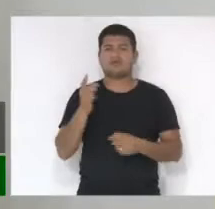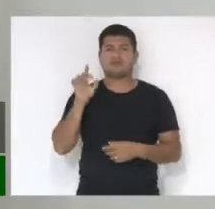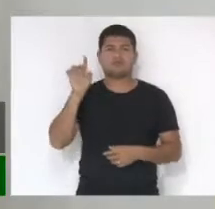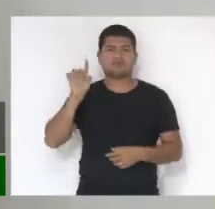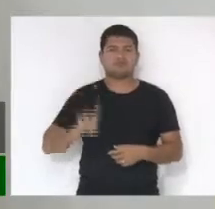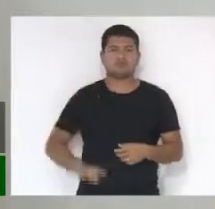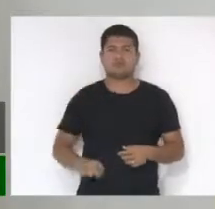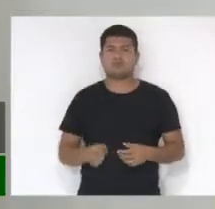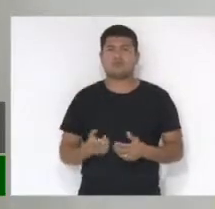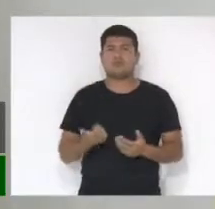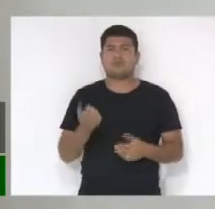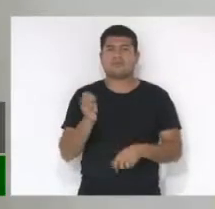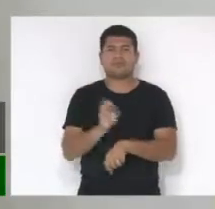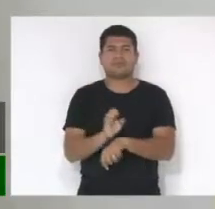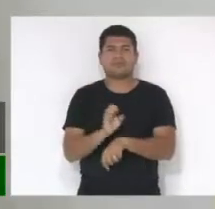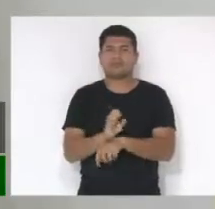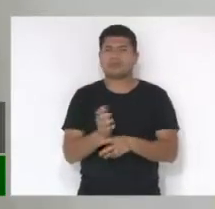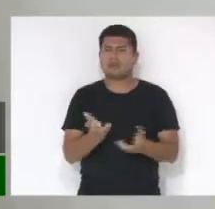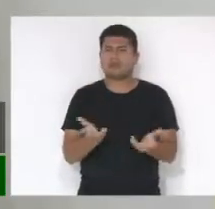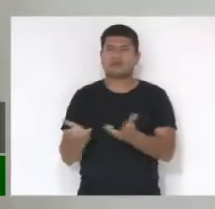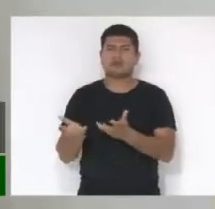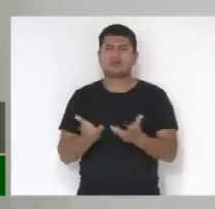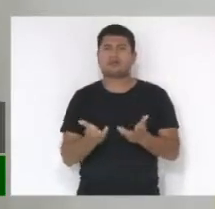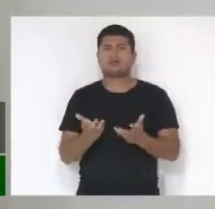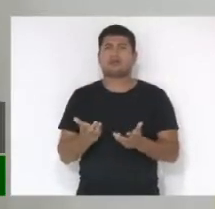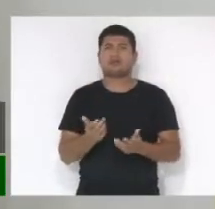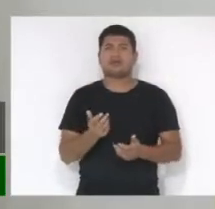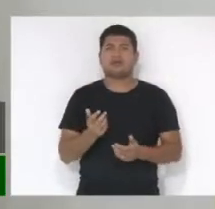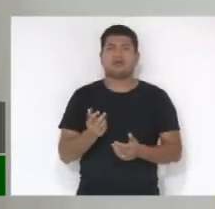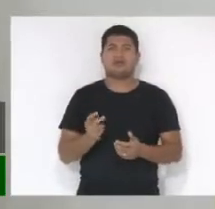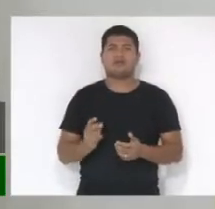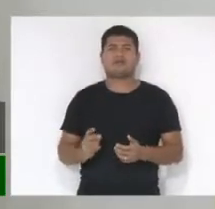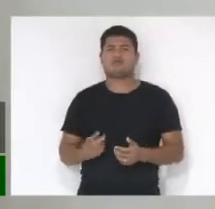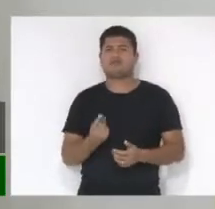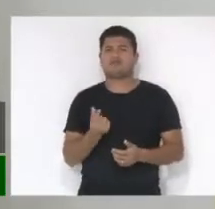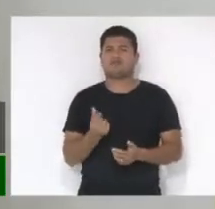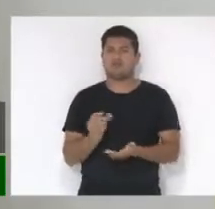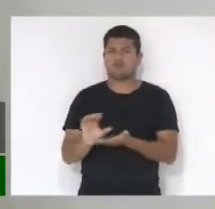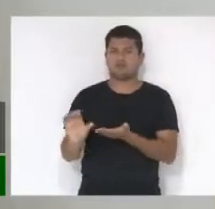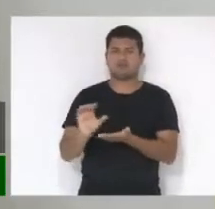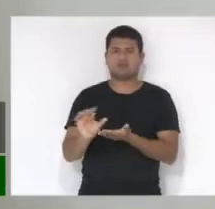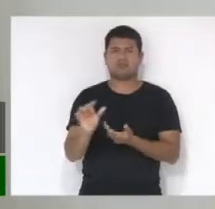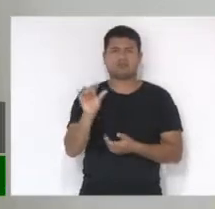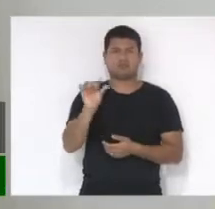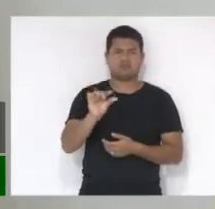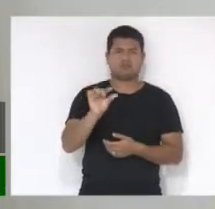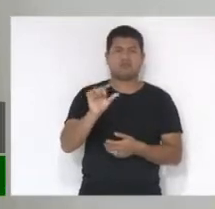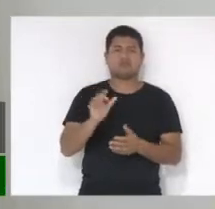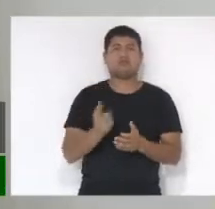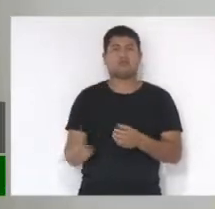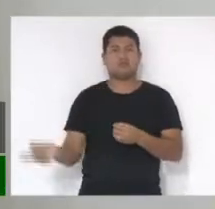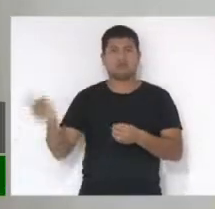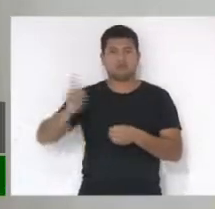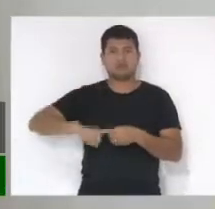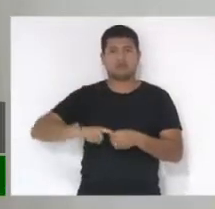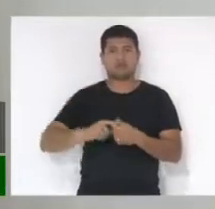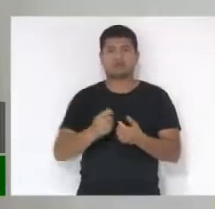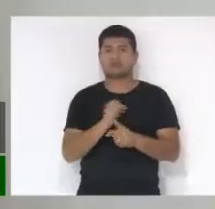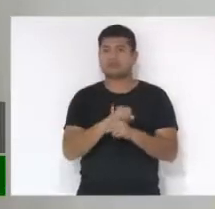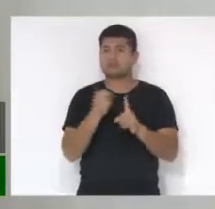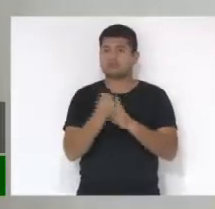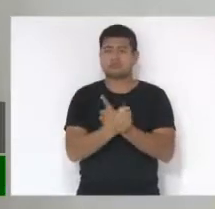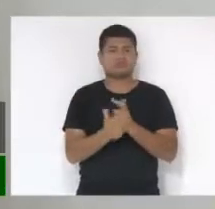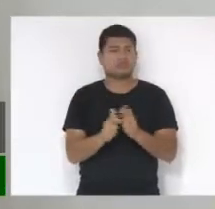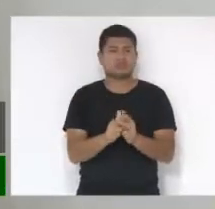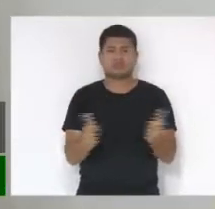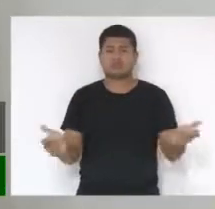aqui na Assembleia, e a OLESC foi feita com valor um pouco menor de investimento, mas um retorno para a sociedade gigantesco. Gostaria que o governo do Estado